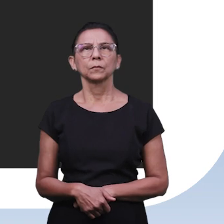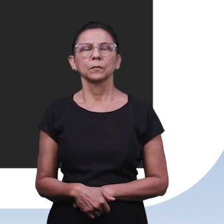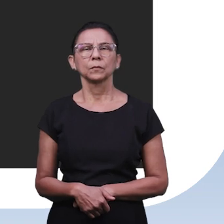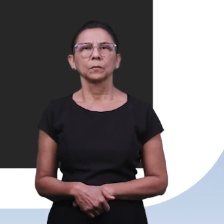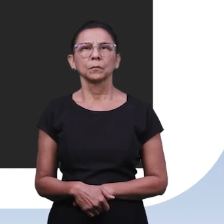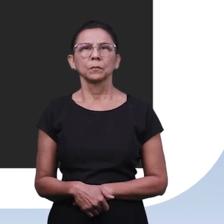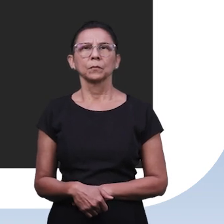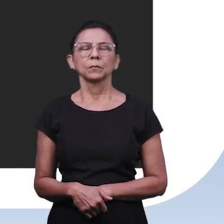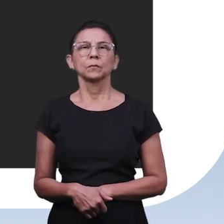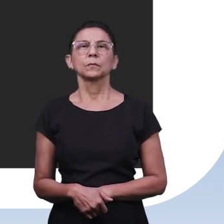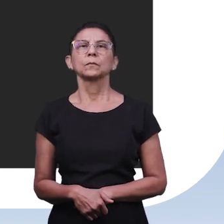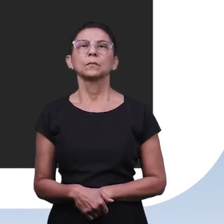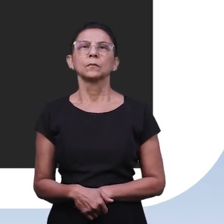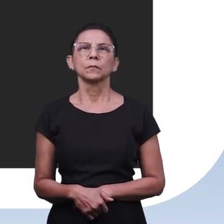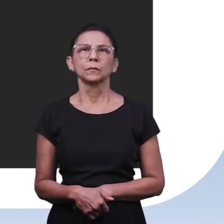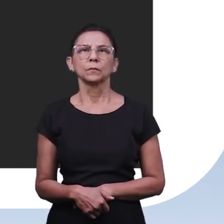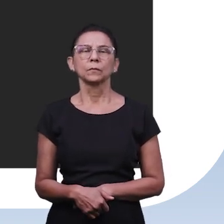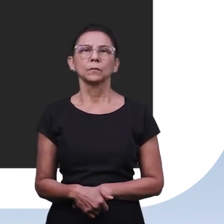seliger